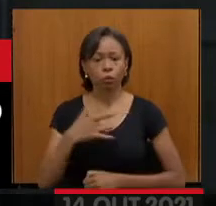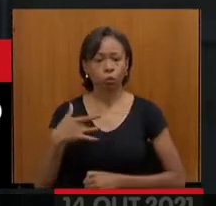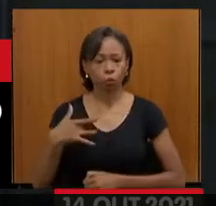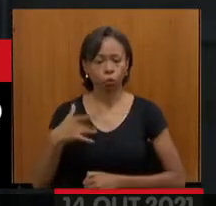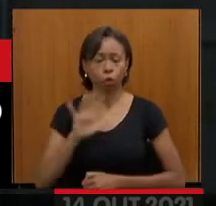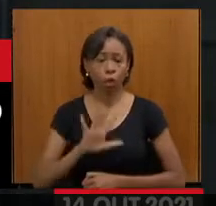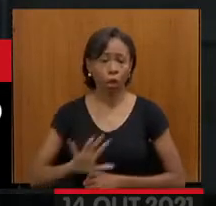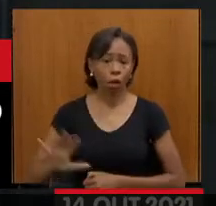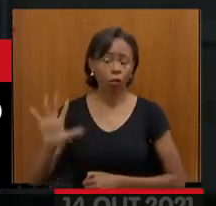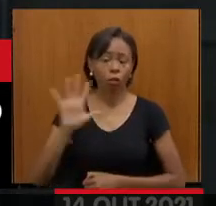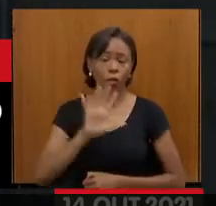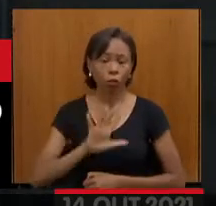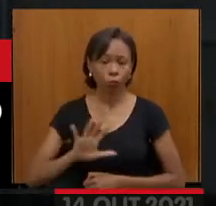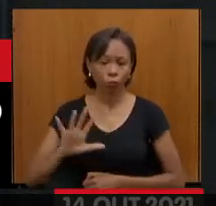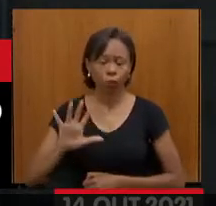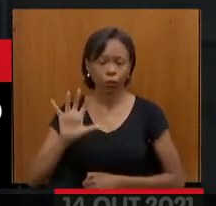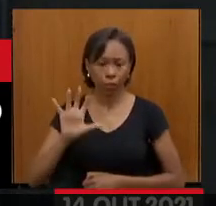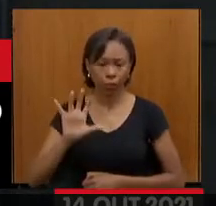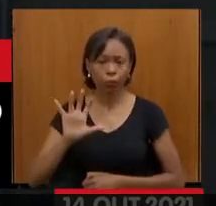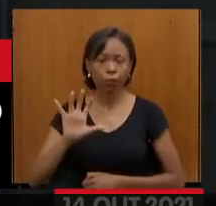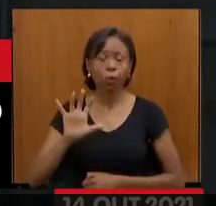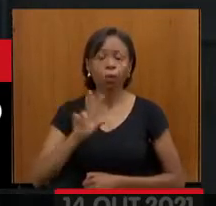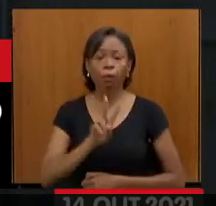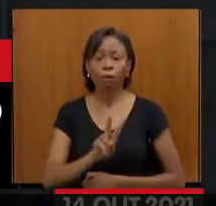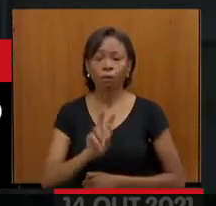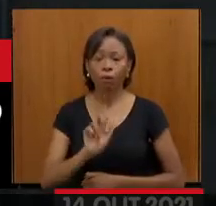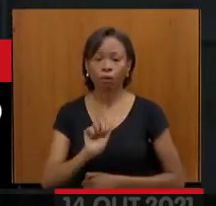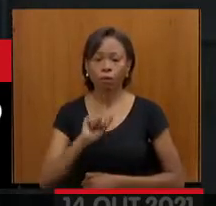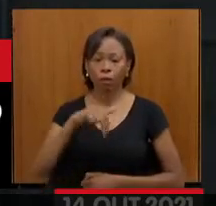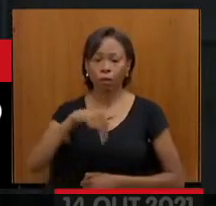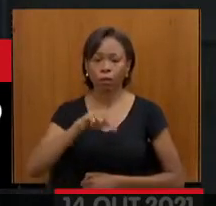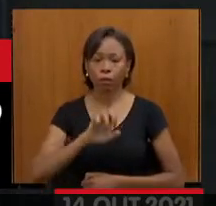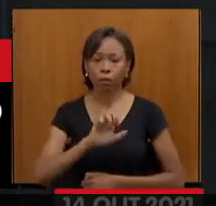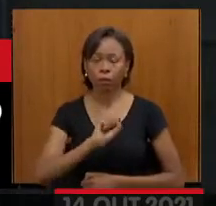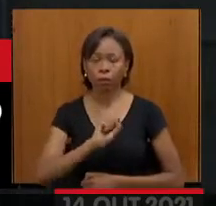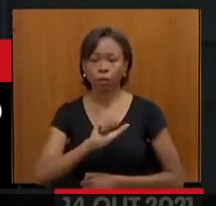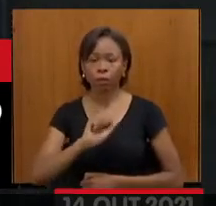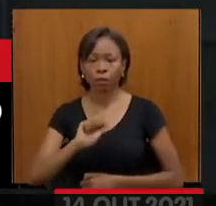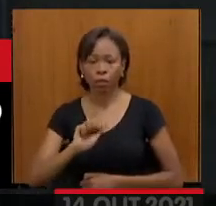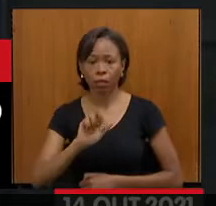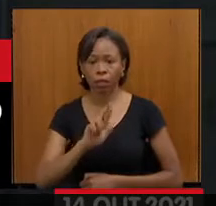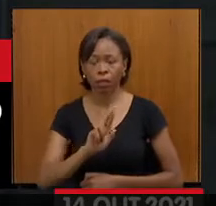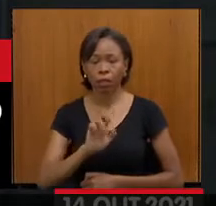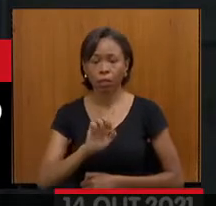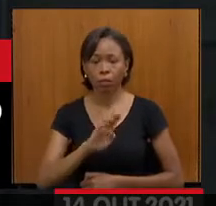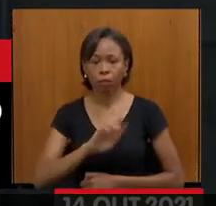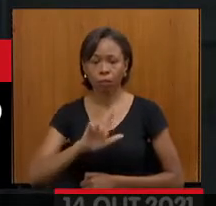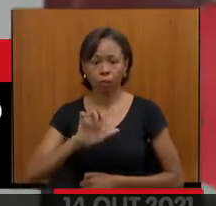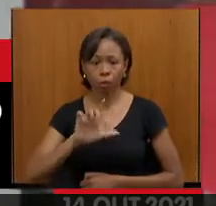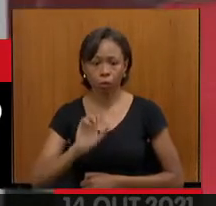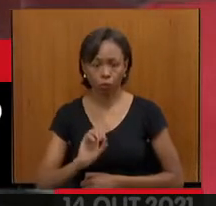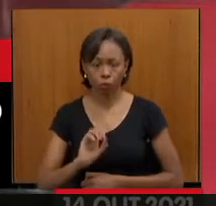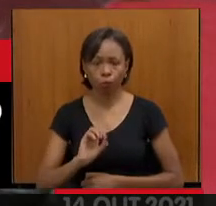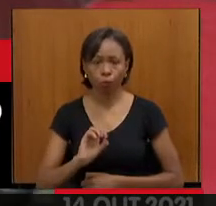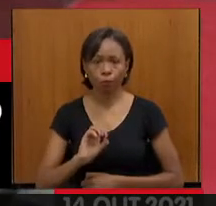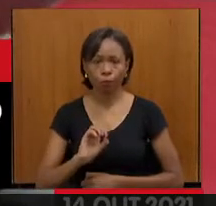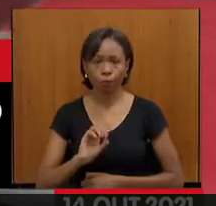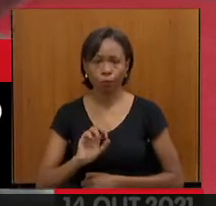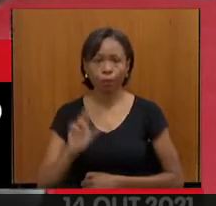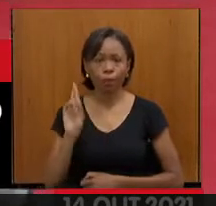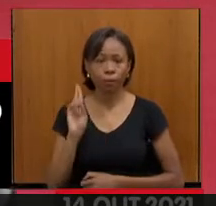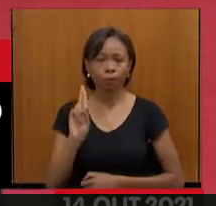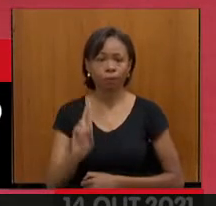macro-região centro, Vanessa Campolina Rebelo Horta, representando o Ministério Público de Minas Gerais.